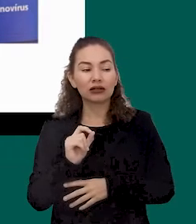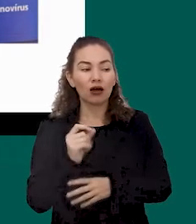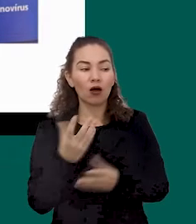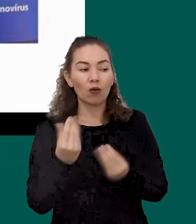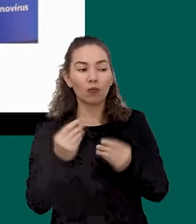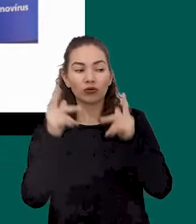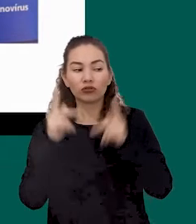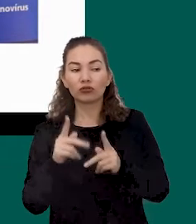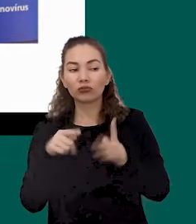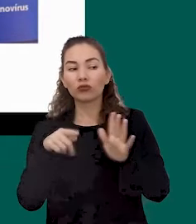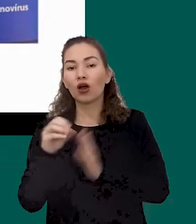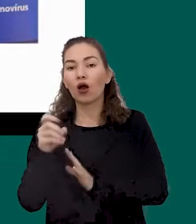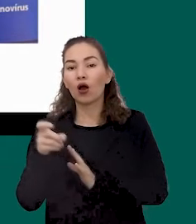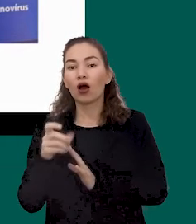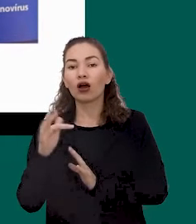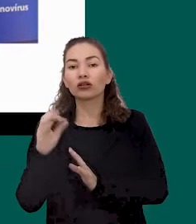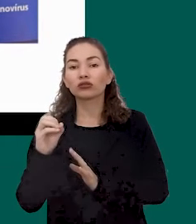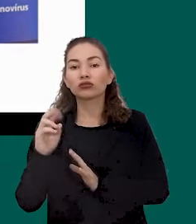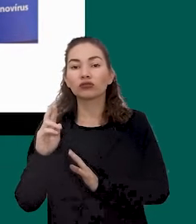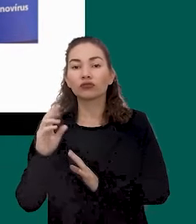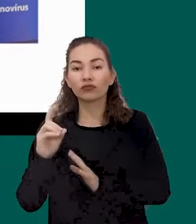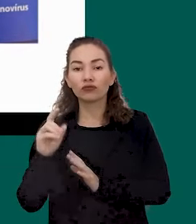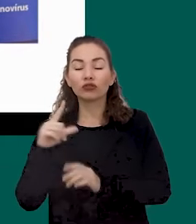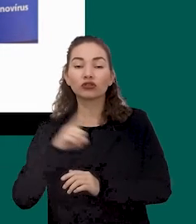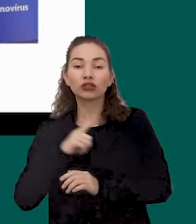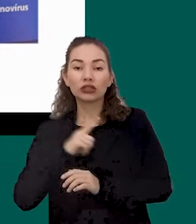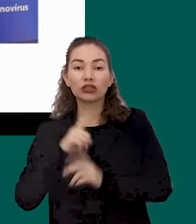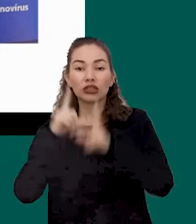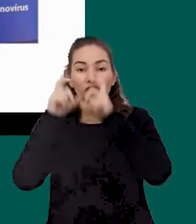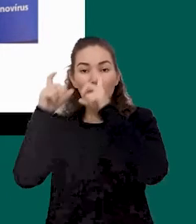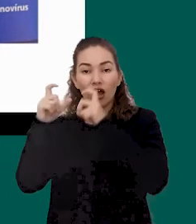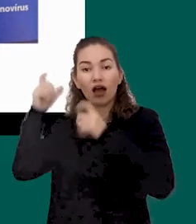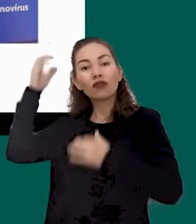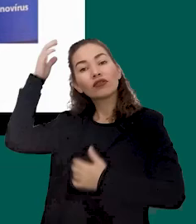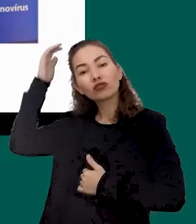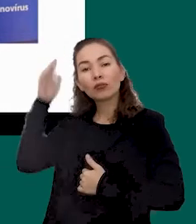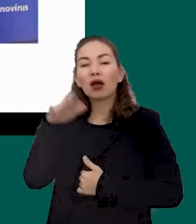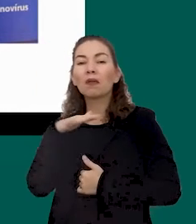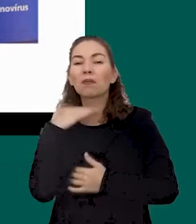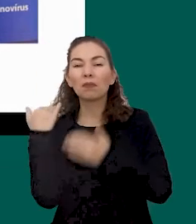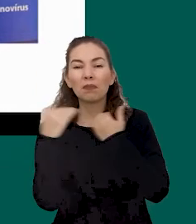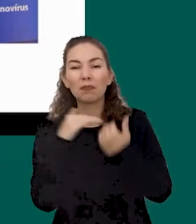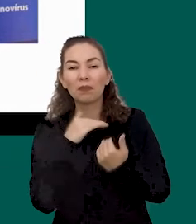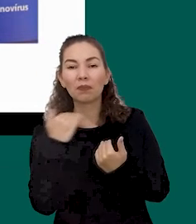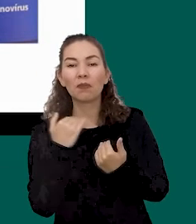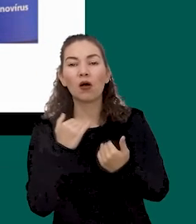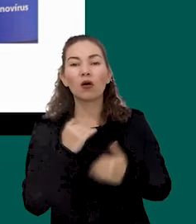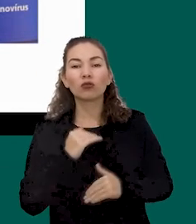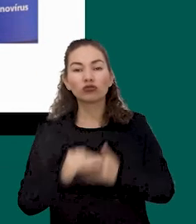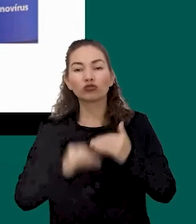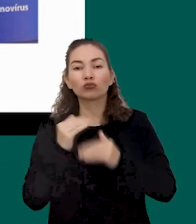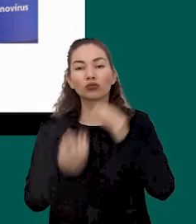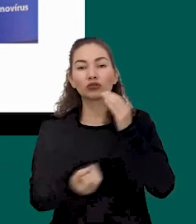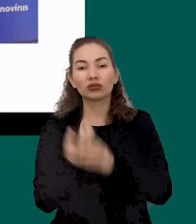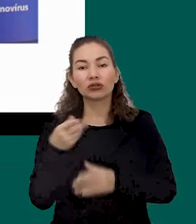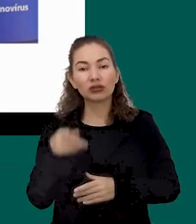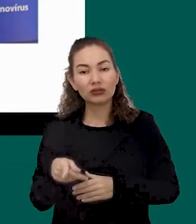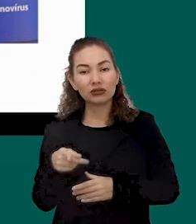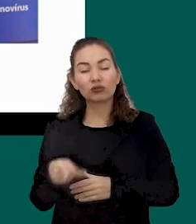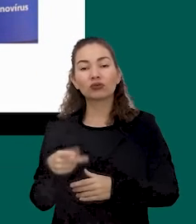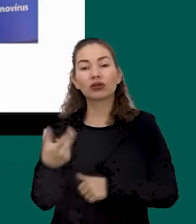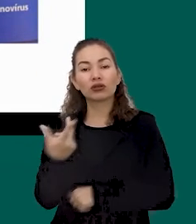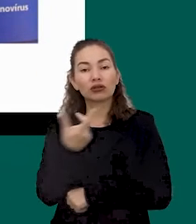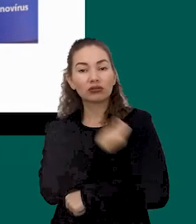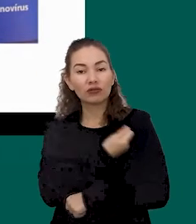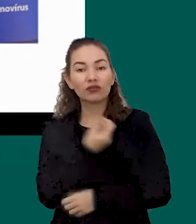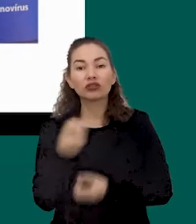matando sobre a vacina de Oxford no início, porque havia fotos de chimpanzés mortos durante o processo de criação dessa vacina, e eles falavam